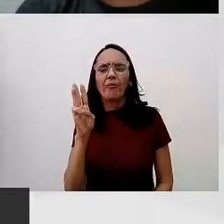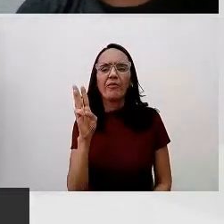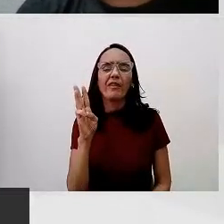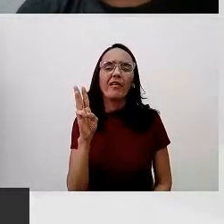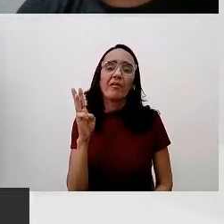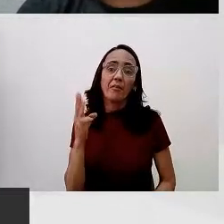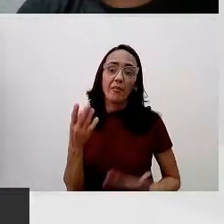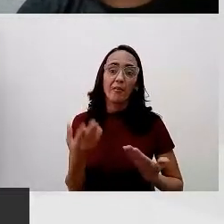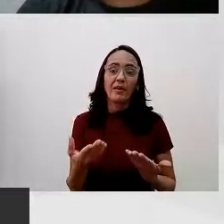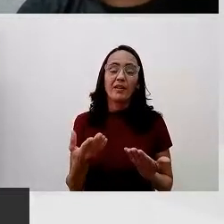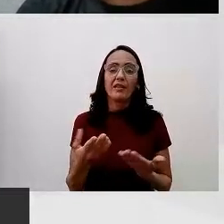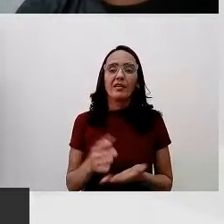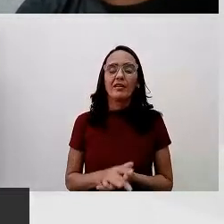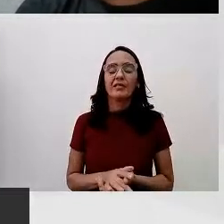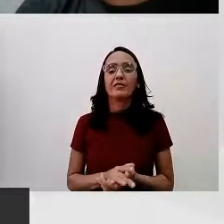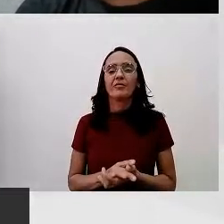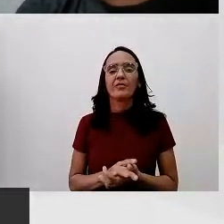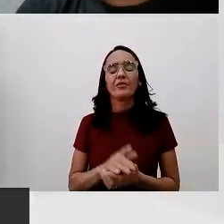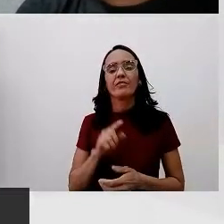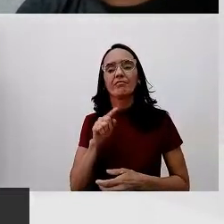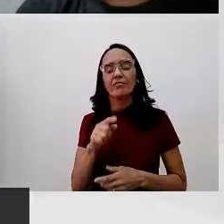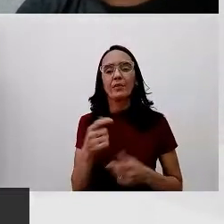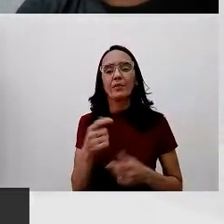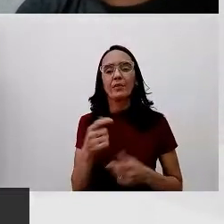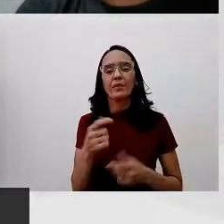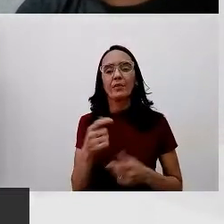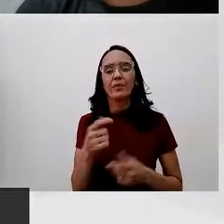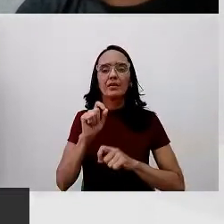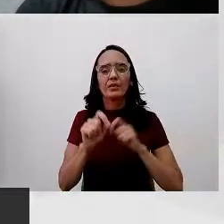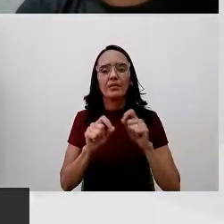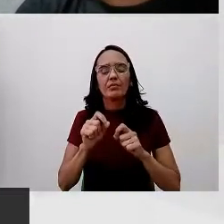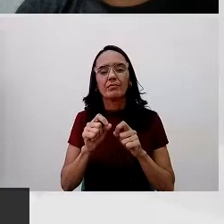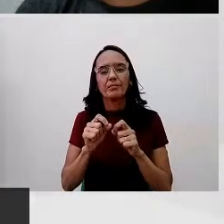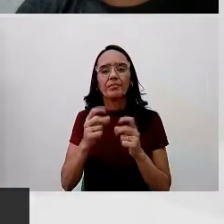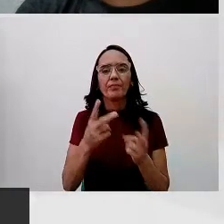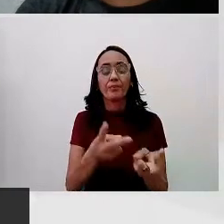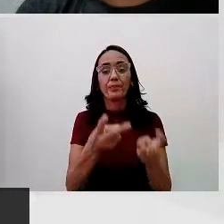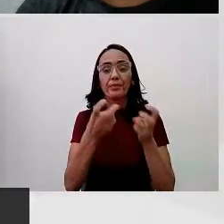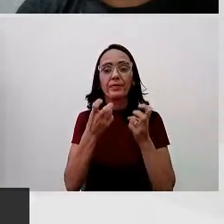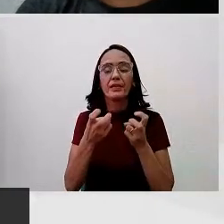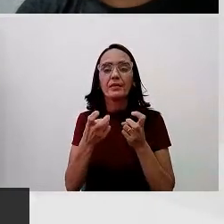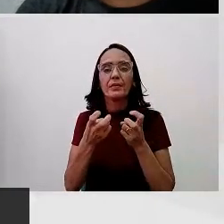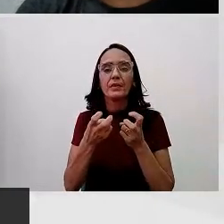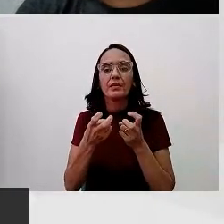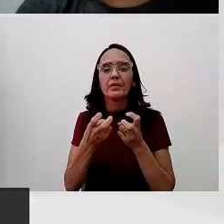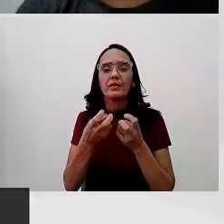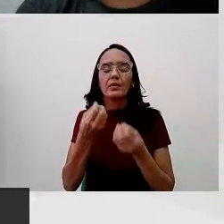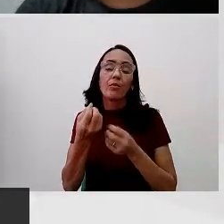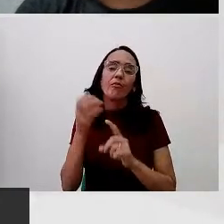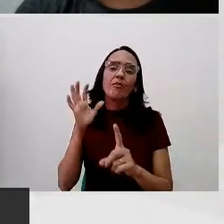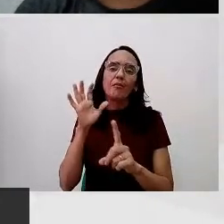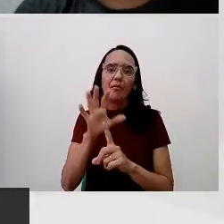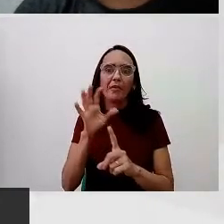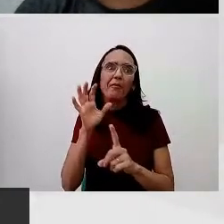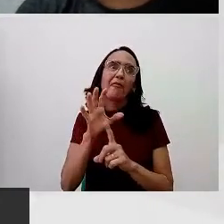quer comprar o carro que o Douglas comprou recentemente, mas ele foi influenciado aí por uma máquina